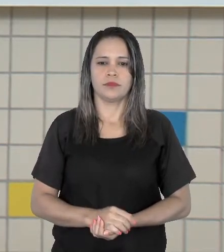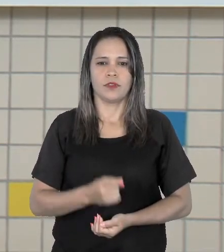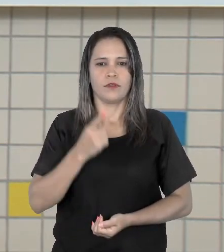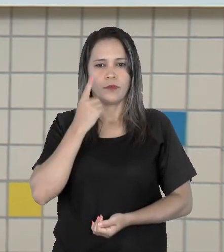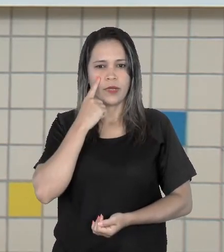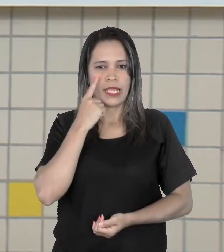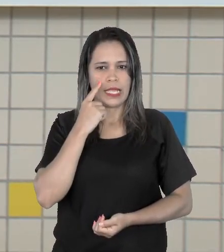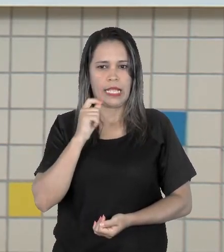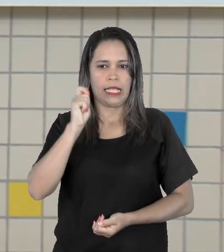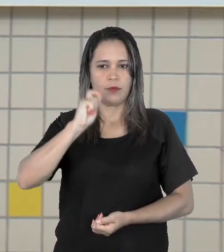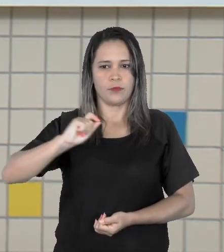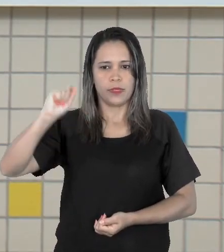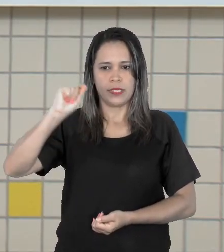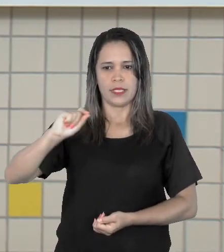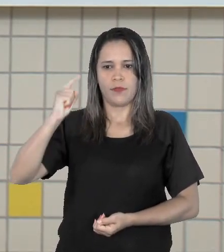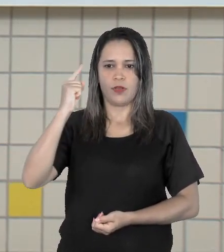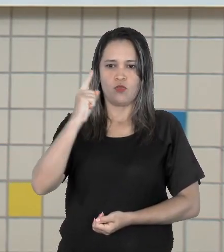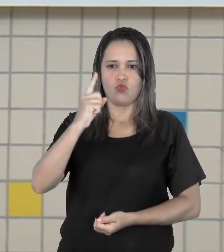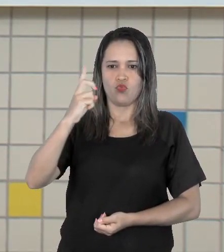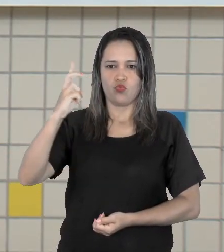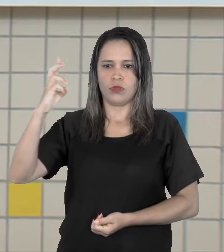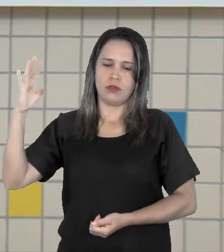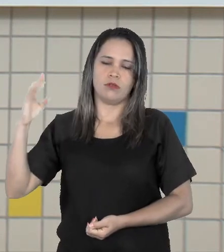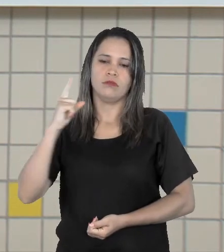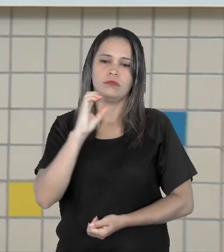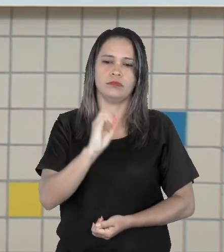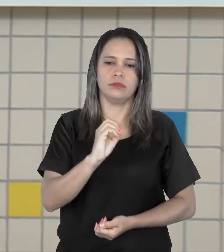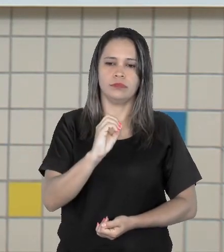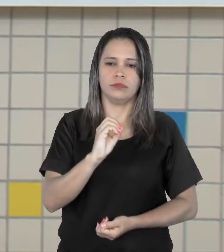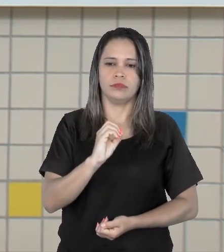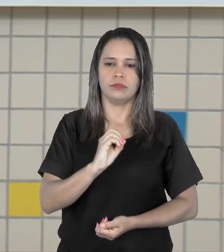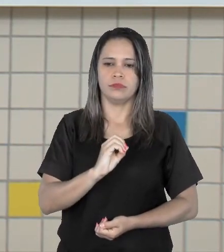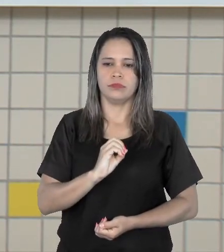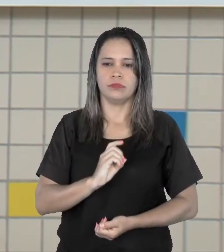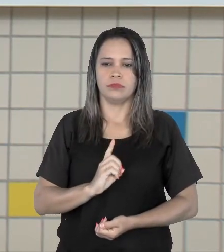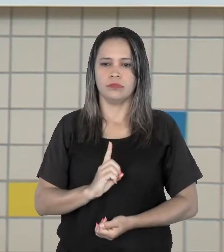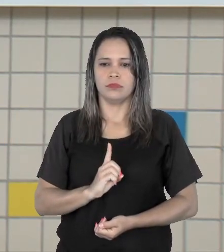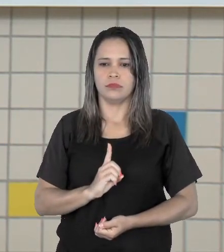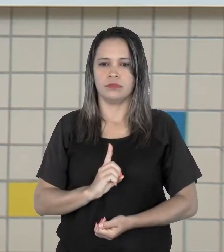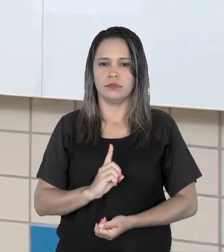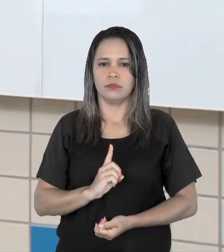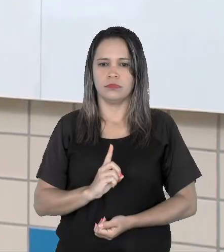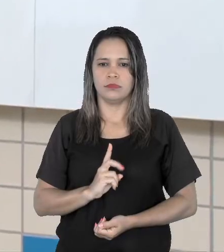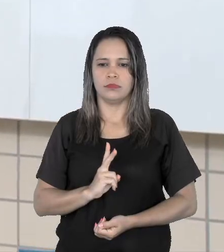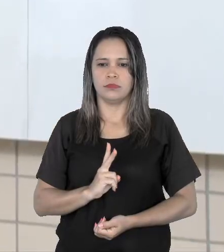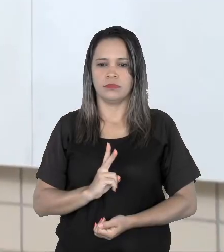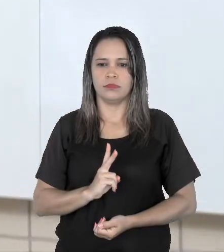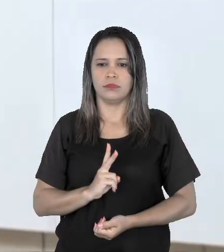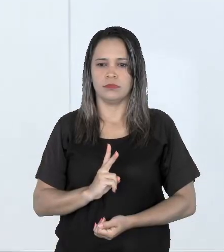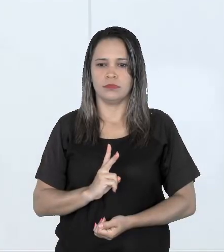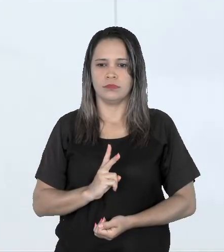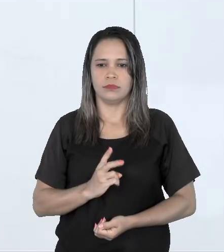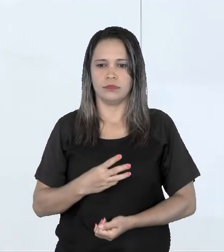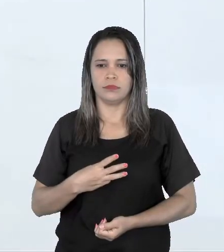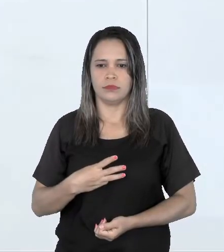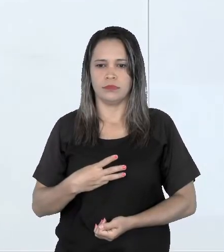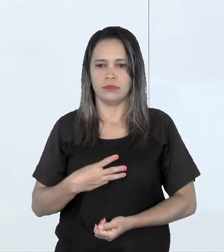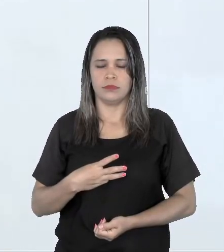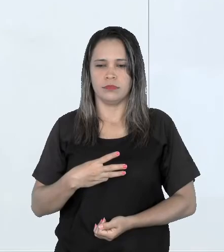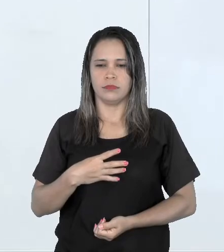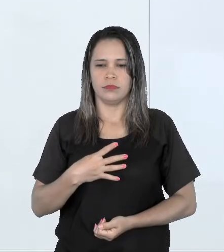meu pincelzinho para apontar. Zero, um, dois,